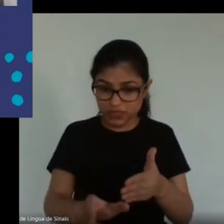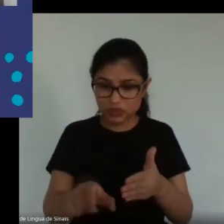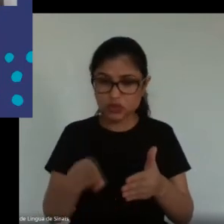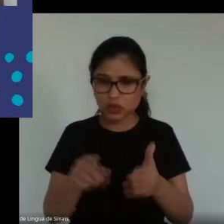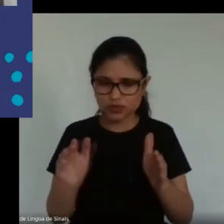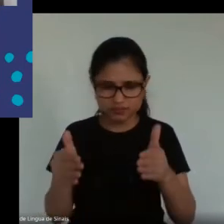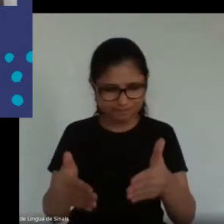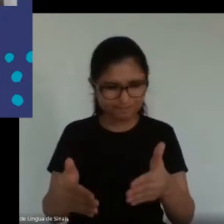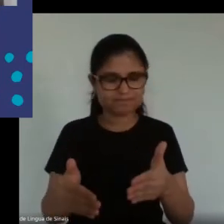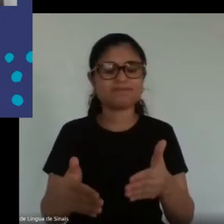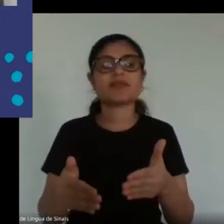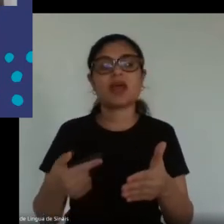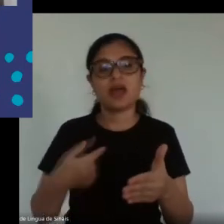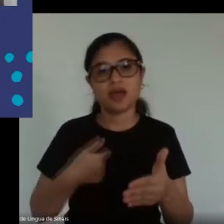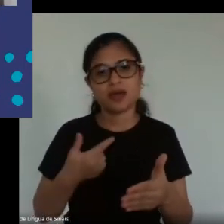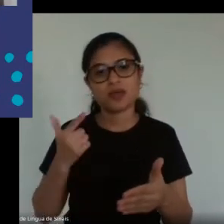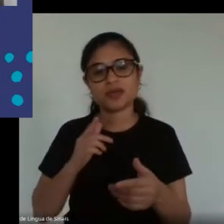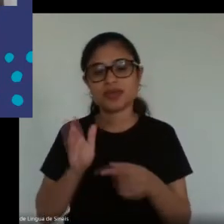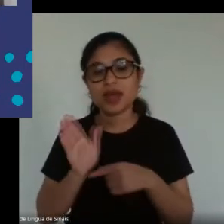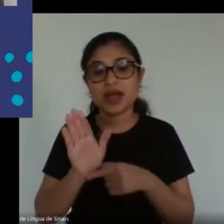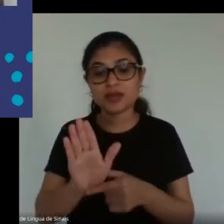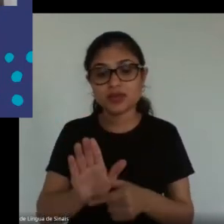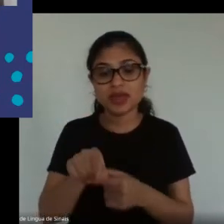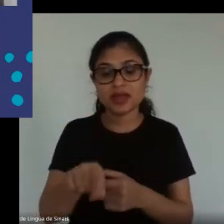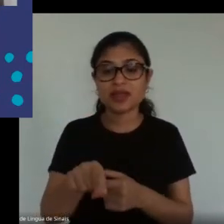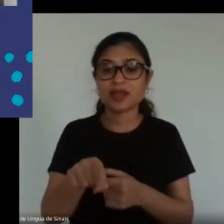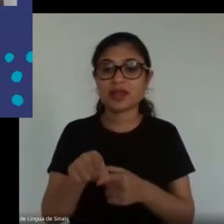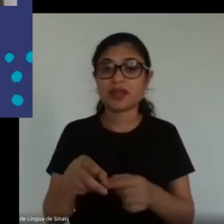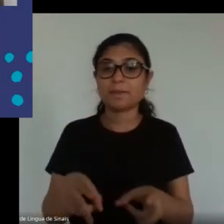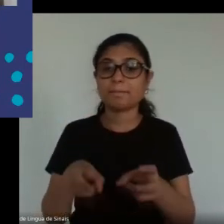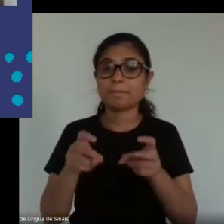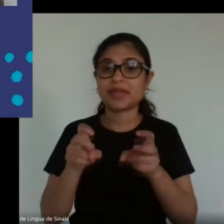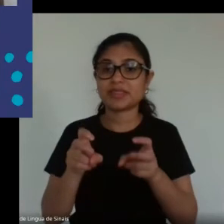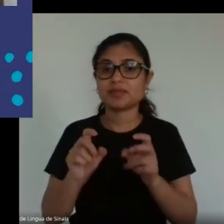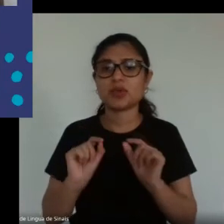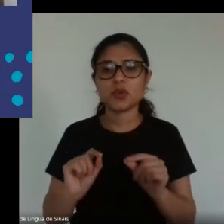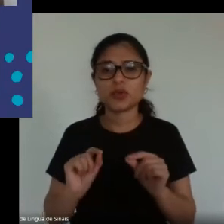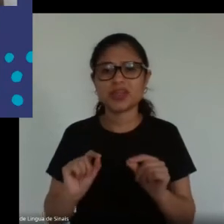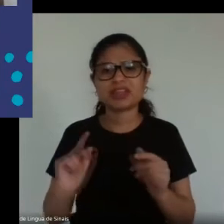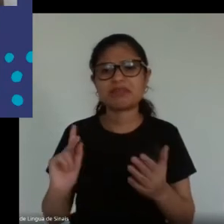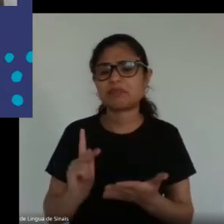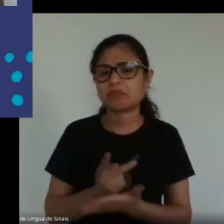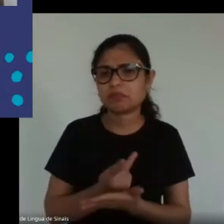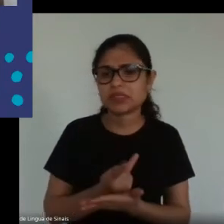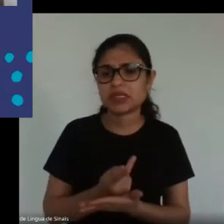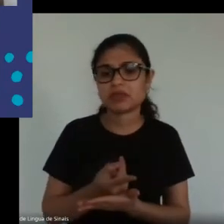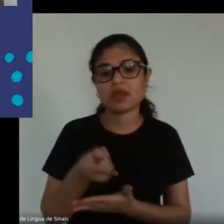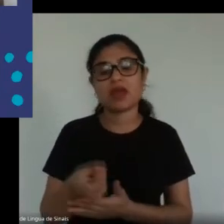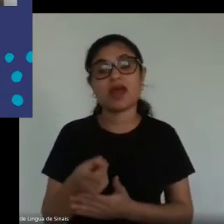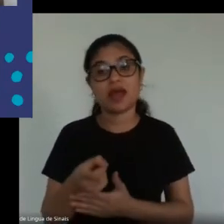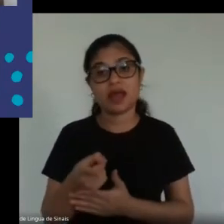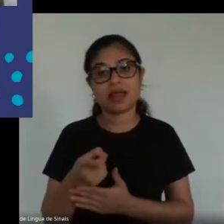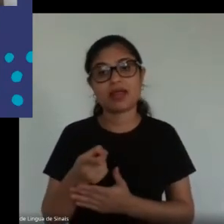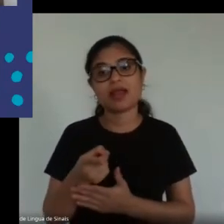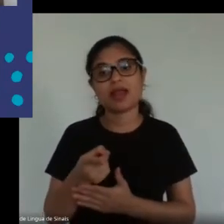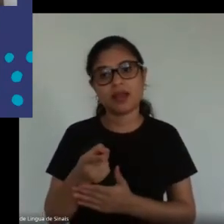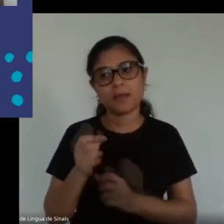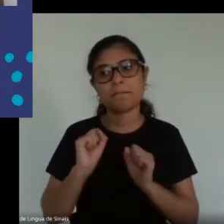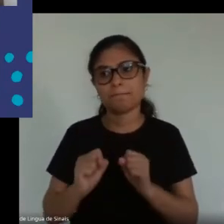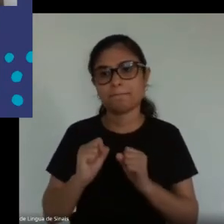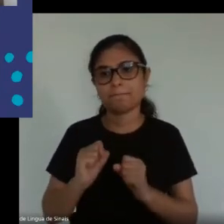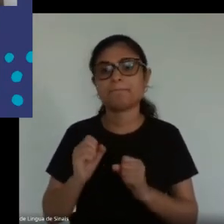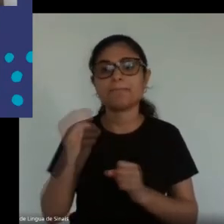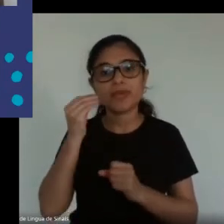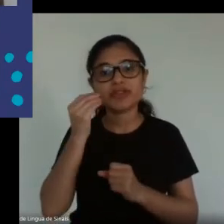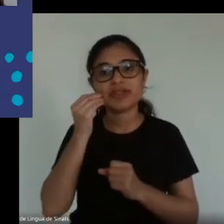vivenciando, eu ajudo essa pessoa a identificar o que está acontecendo para que ela possa pedir ajuda,